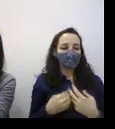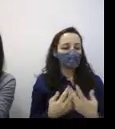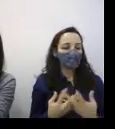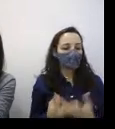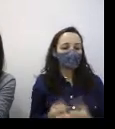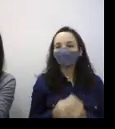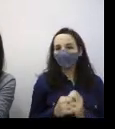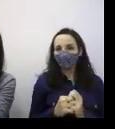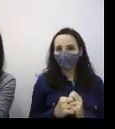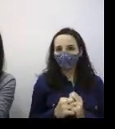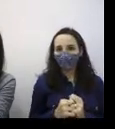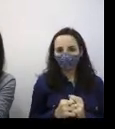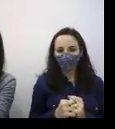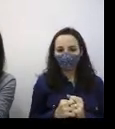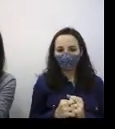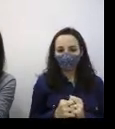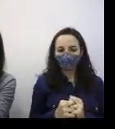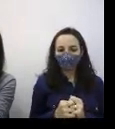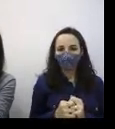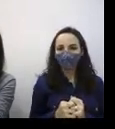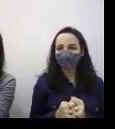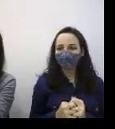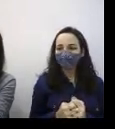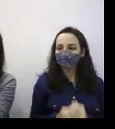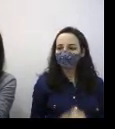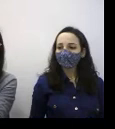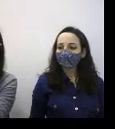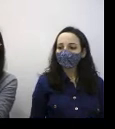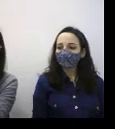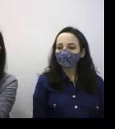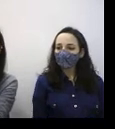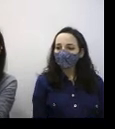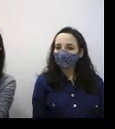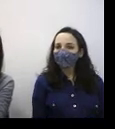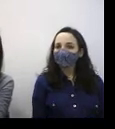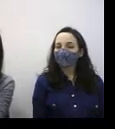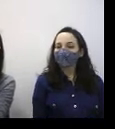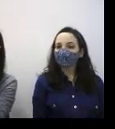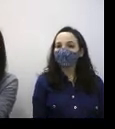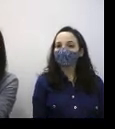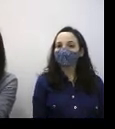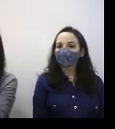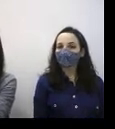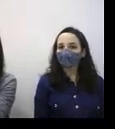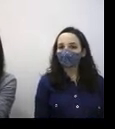agir, a reagir diante dos nossos sofrimentos, né? É um sinal de alerta,